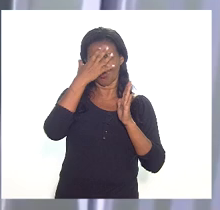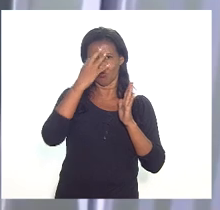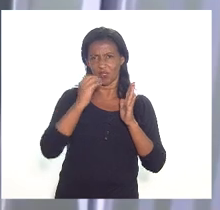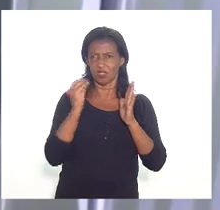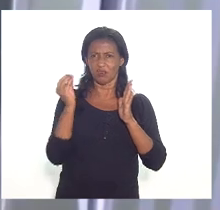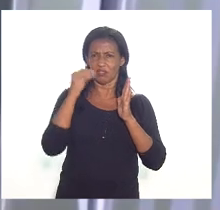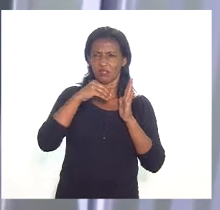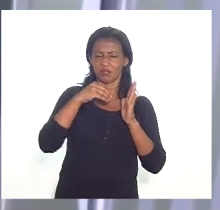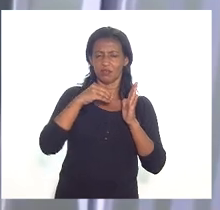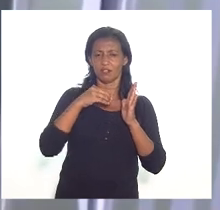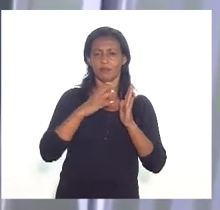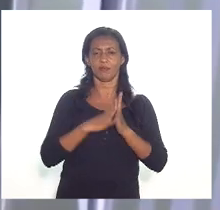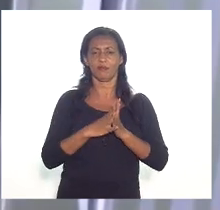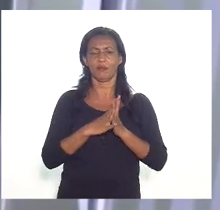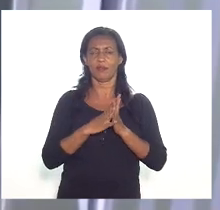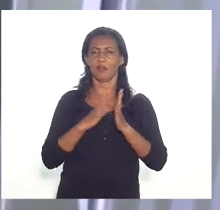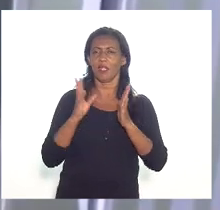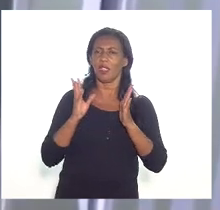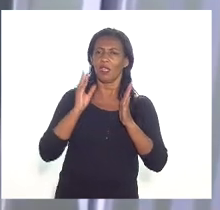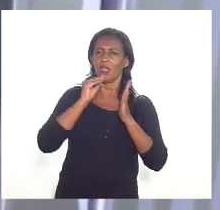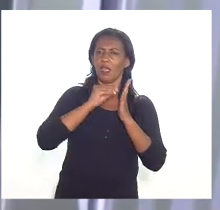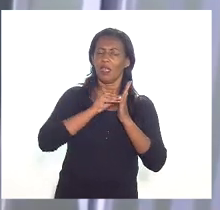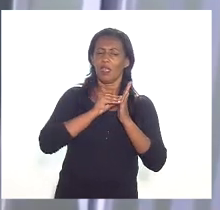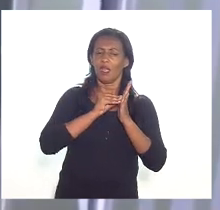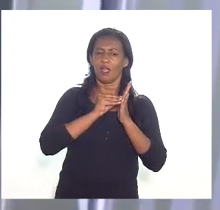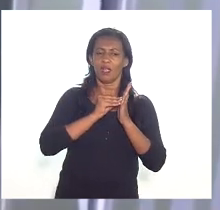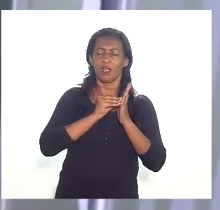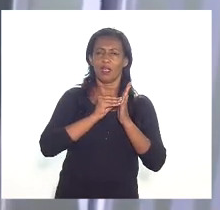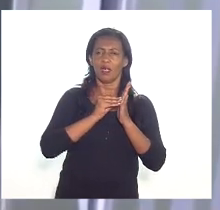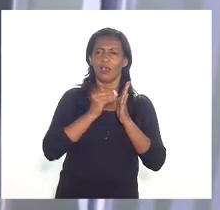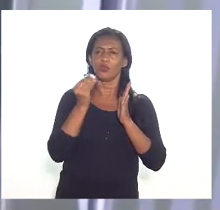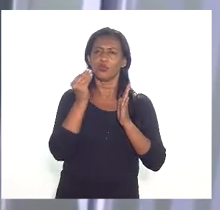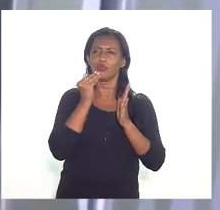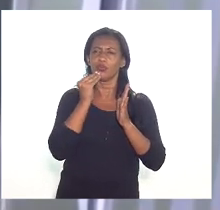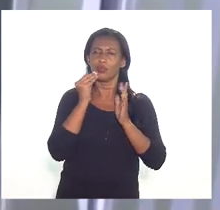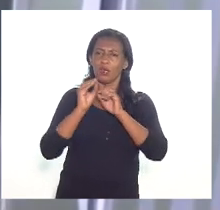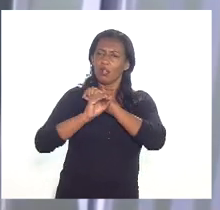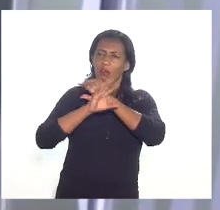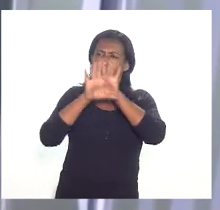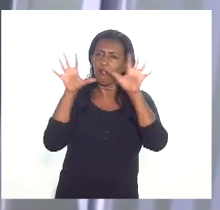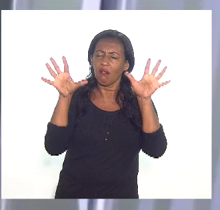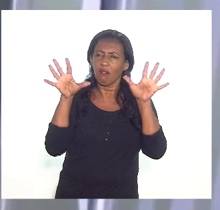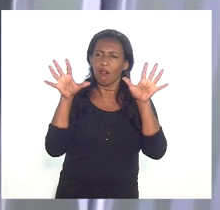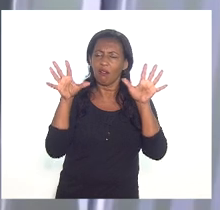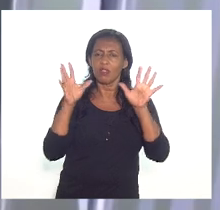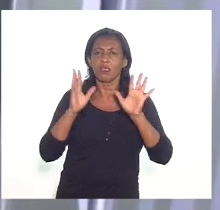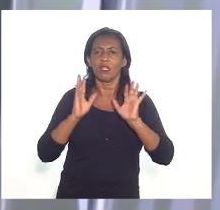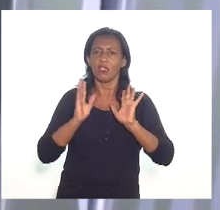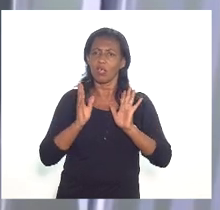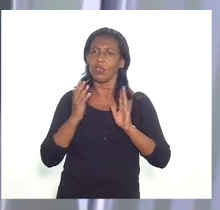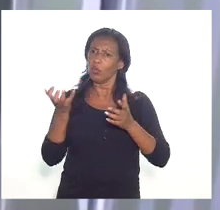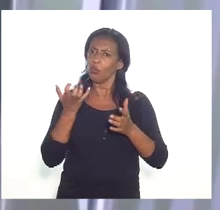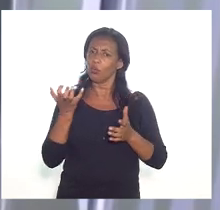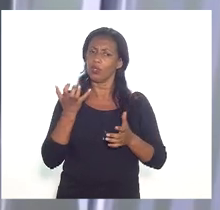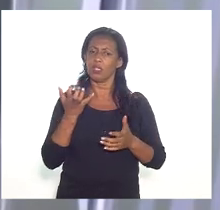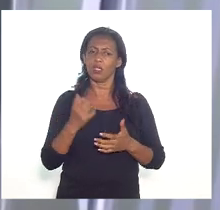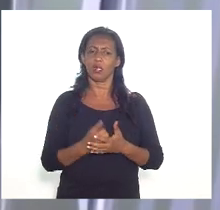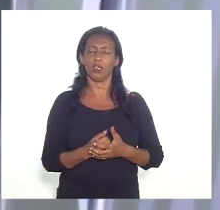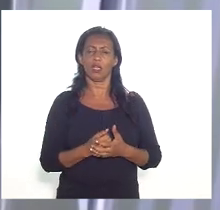incorporou, fiquei em dúvida agora, é uma emenda de transparência. Me parece muito útil. Queria que Vossa